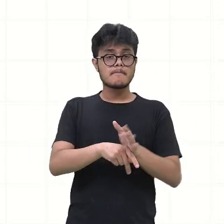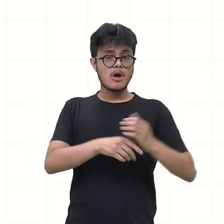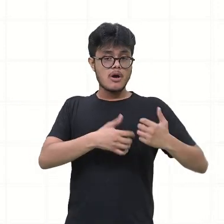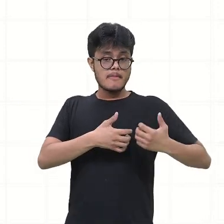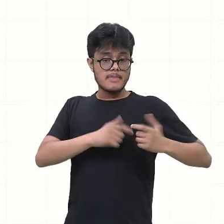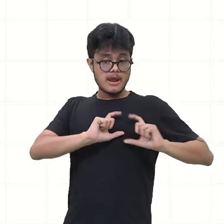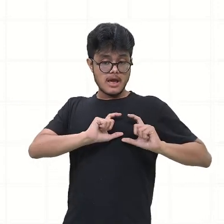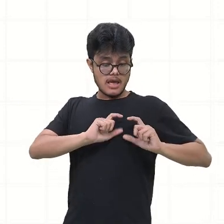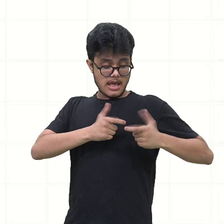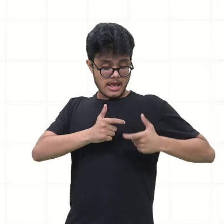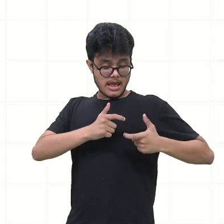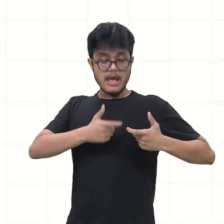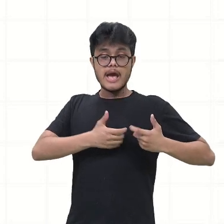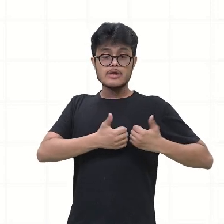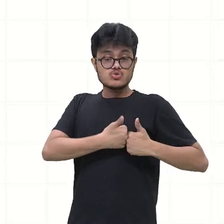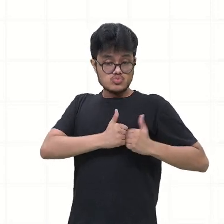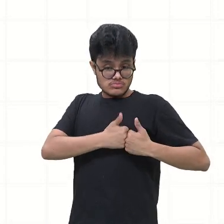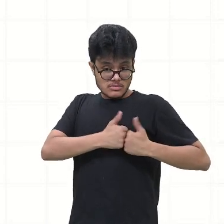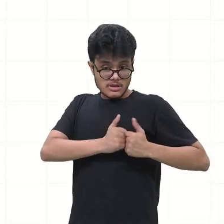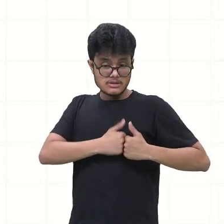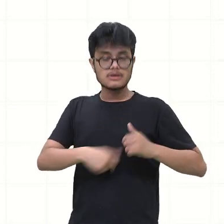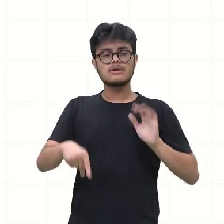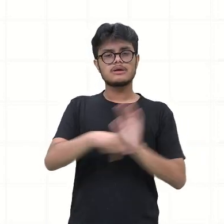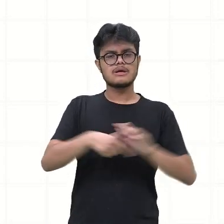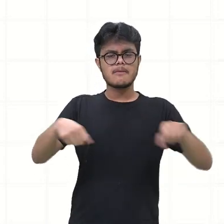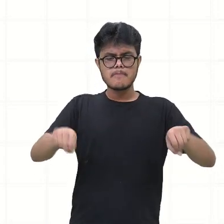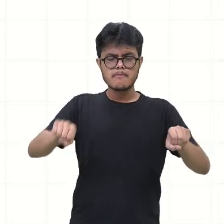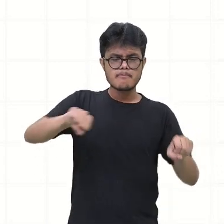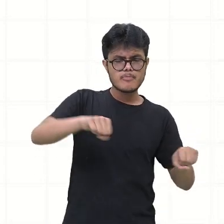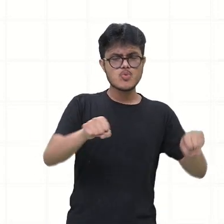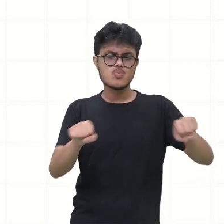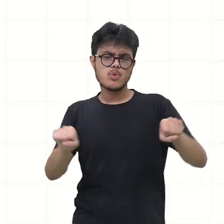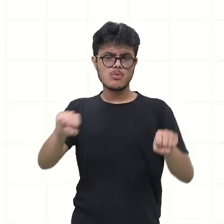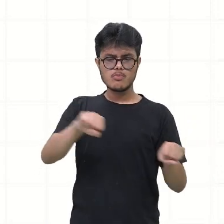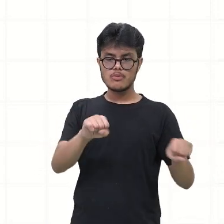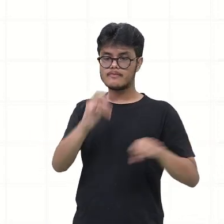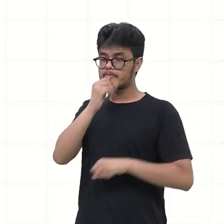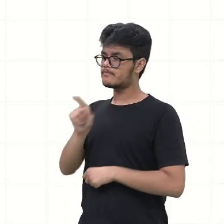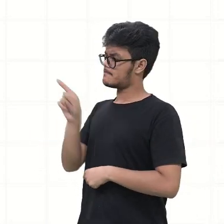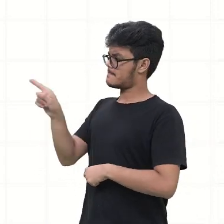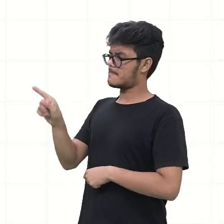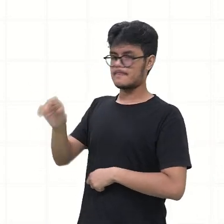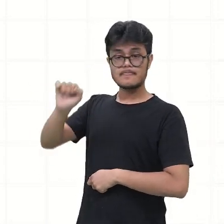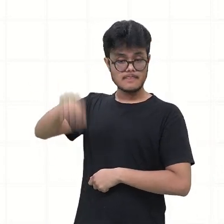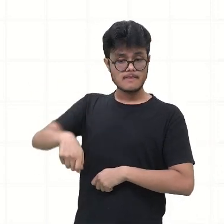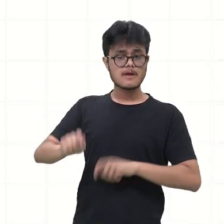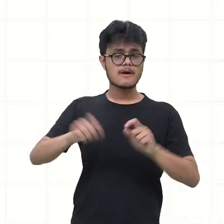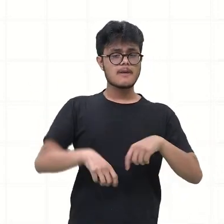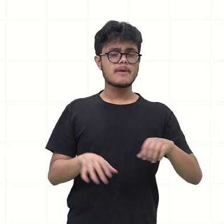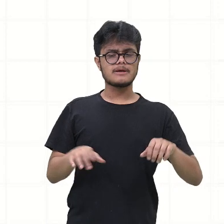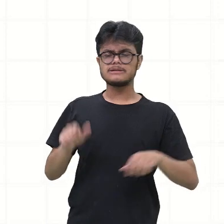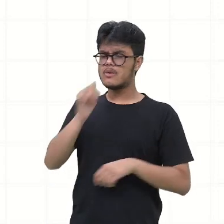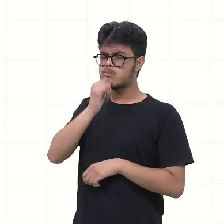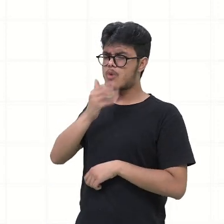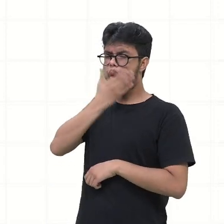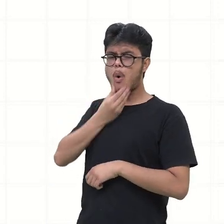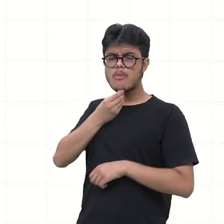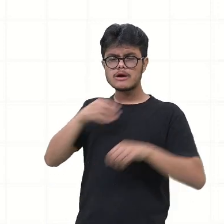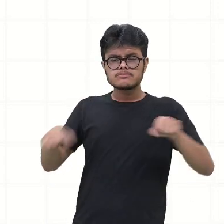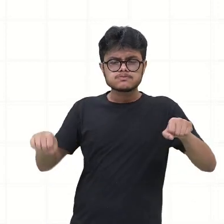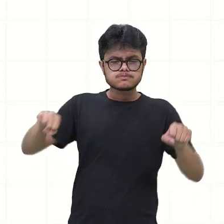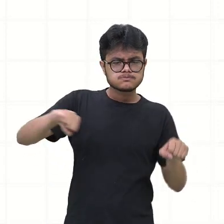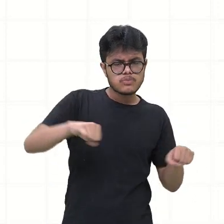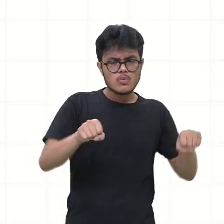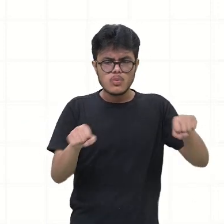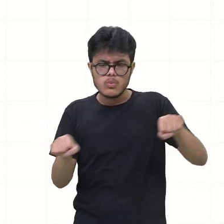veicular para motocicleta, que é o famoso zigue-zague, né? Então aqui, ó, o motoqueiro vai vir e vai fazer esse